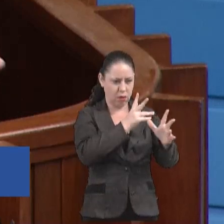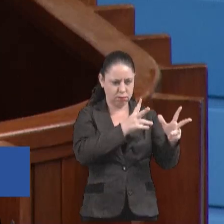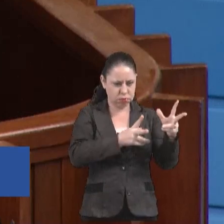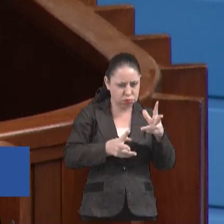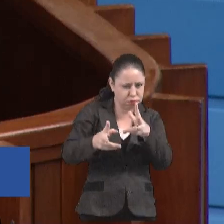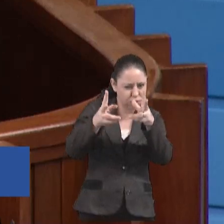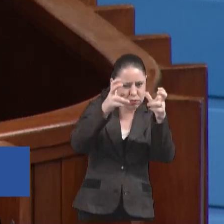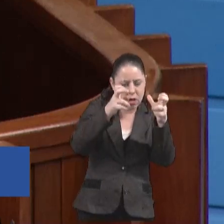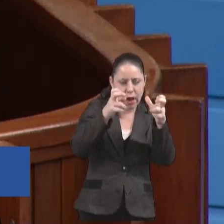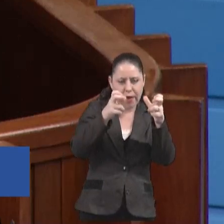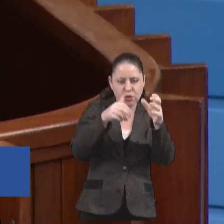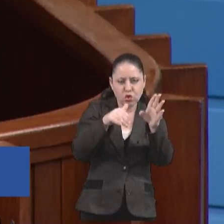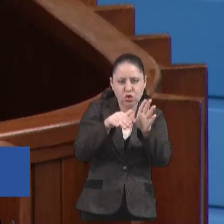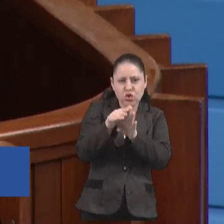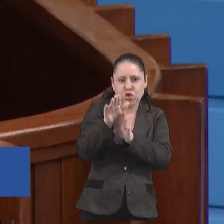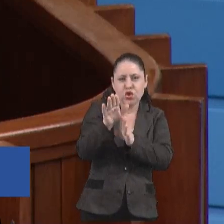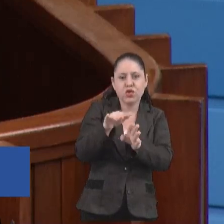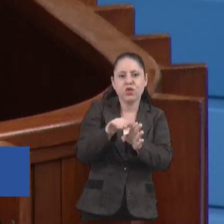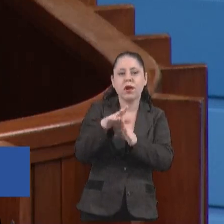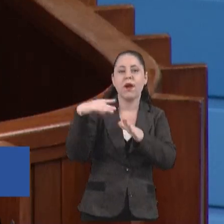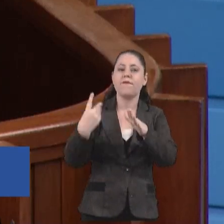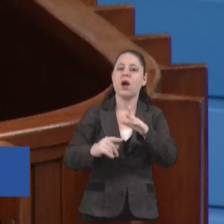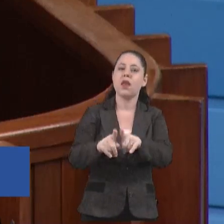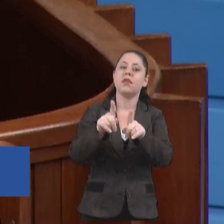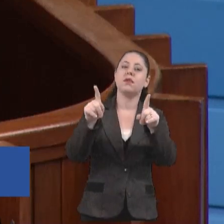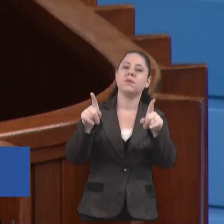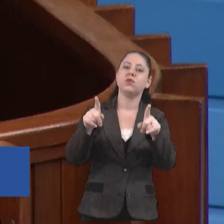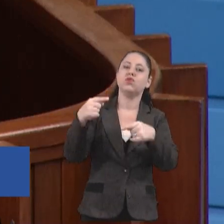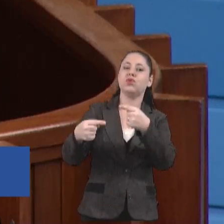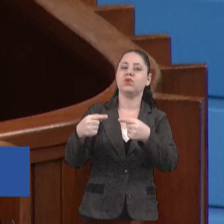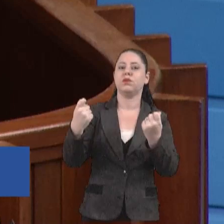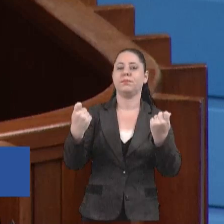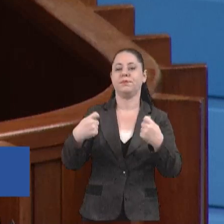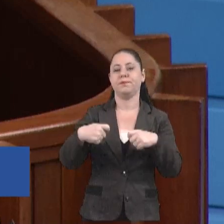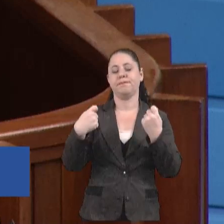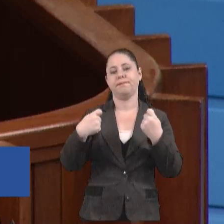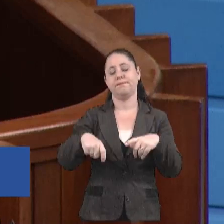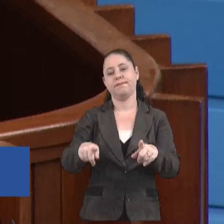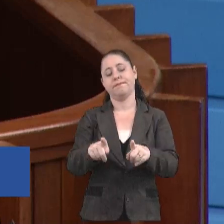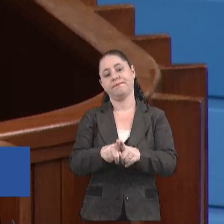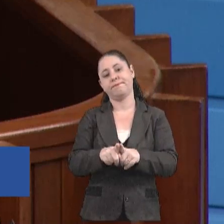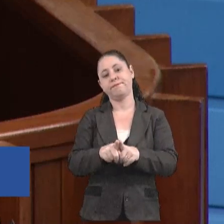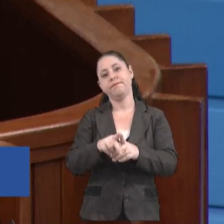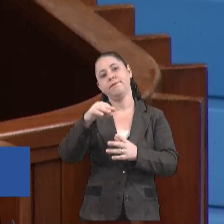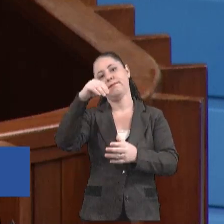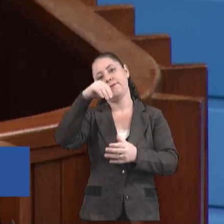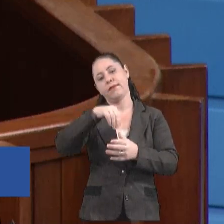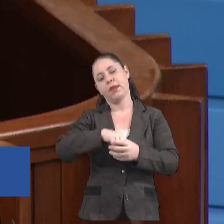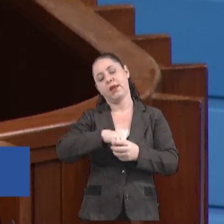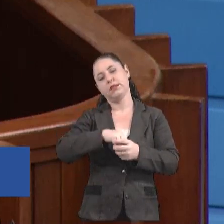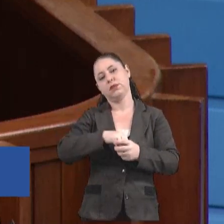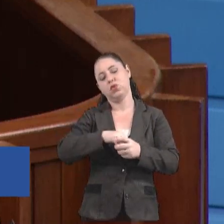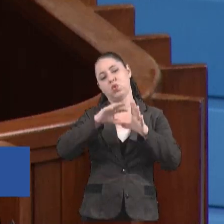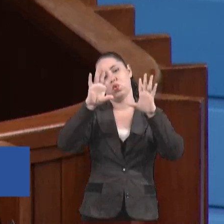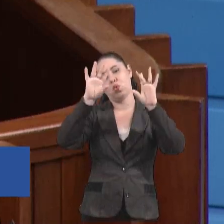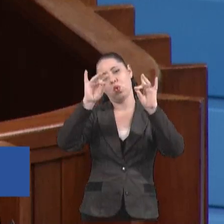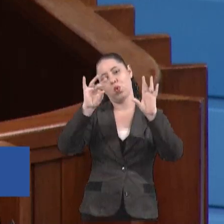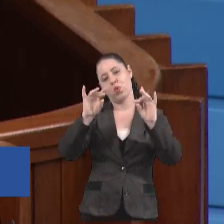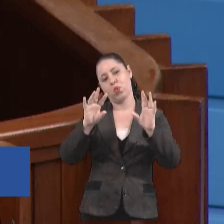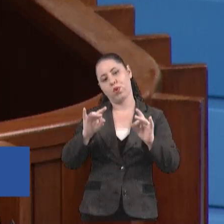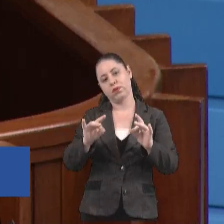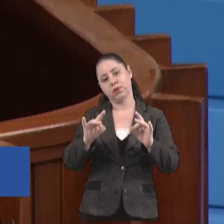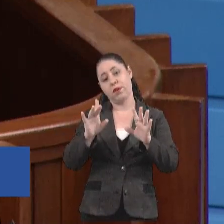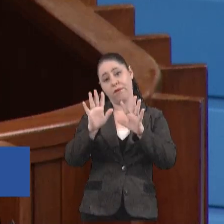chama o conselho tutelar, mas nós temos que discutir essas violências também dentro desse interior